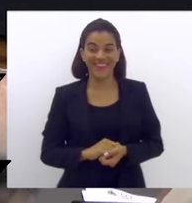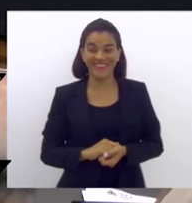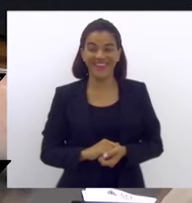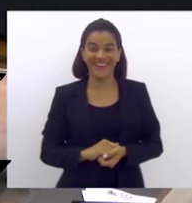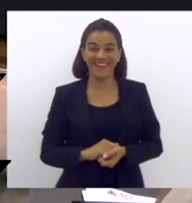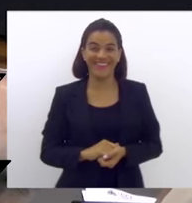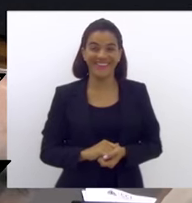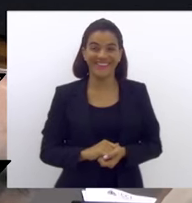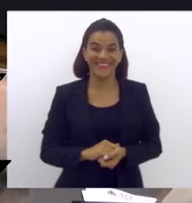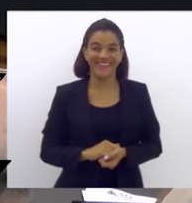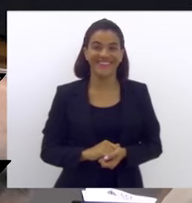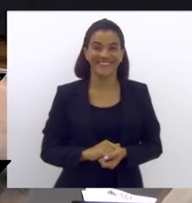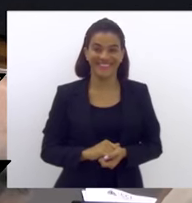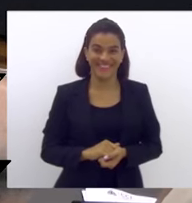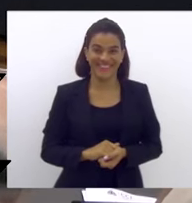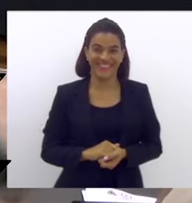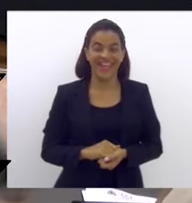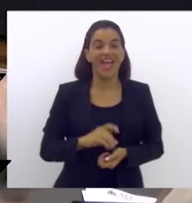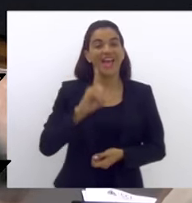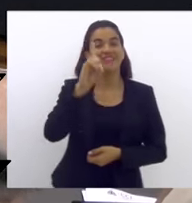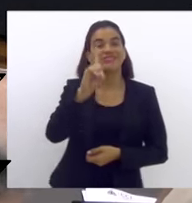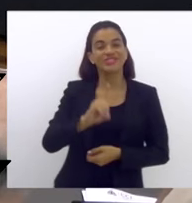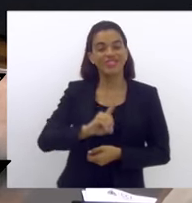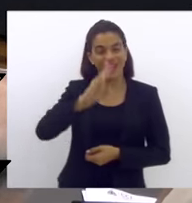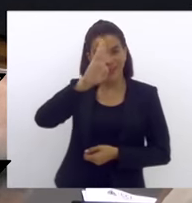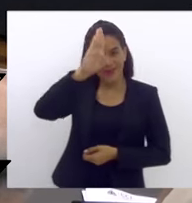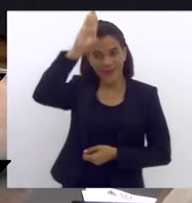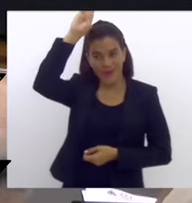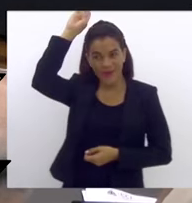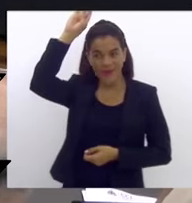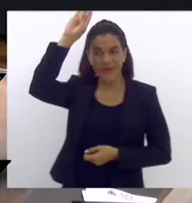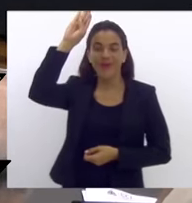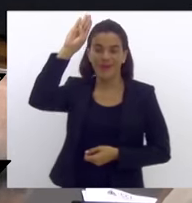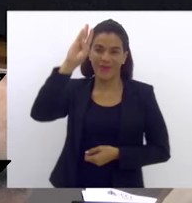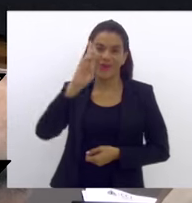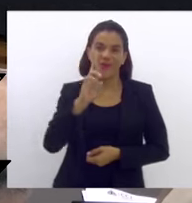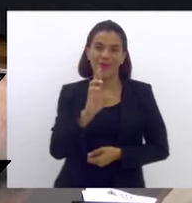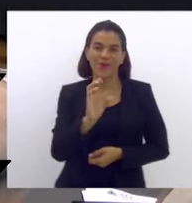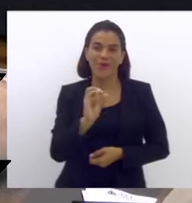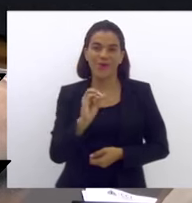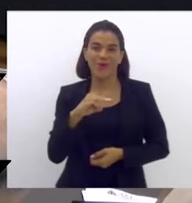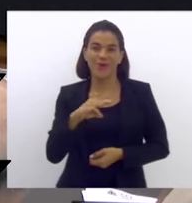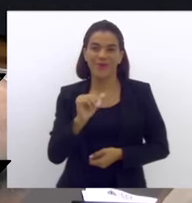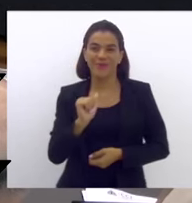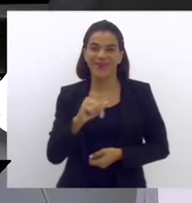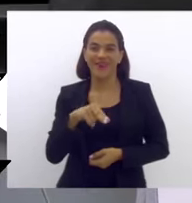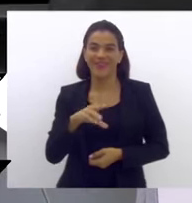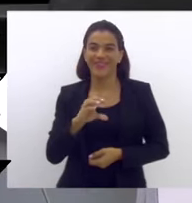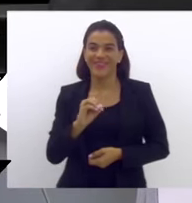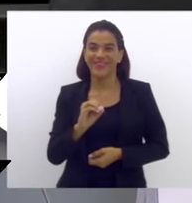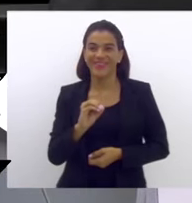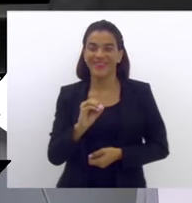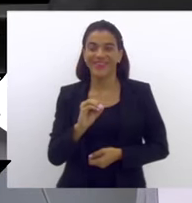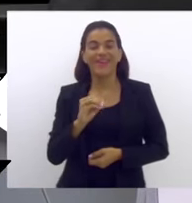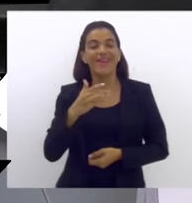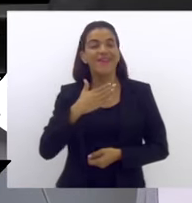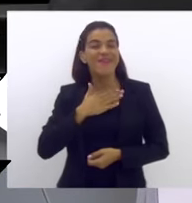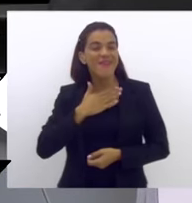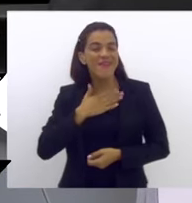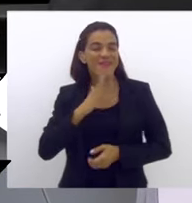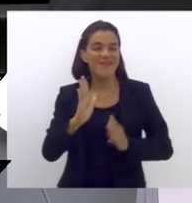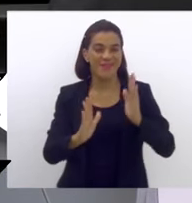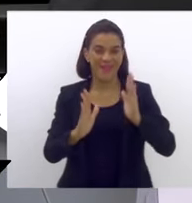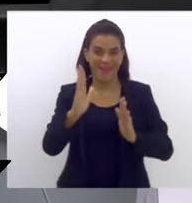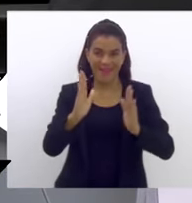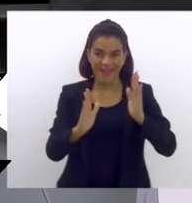fontes do direito é o Direito Romano então vossa excelência pode usar à vontade eu ainda sou daqueles que na época do